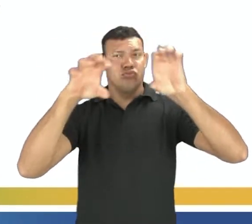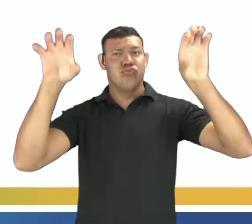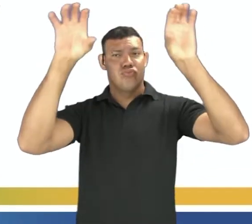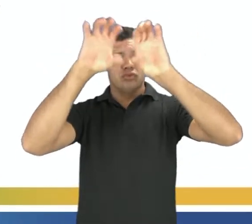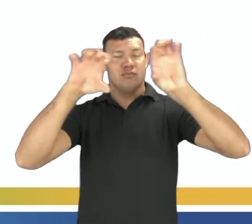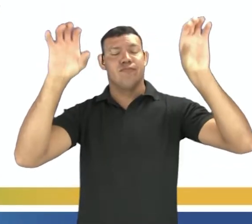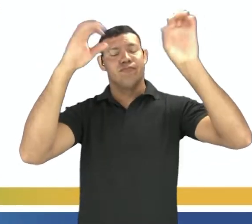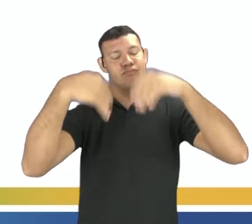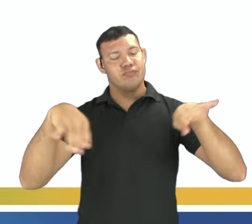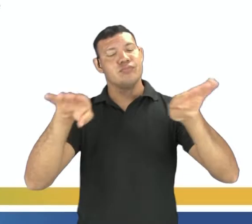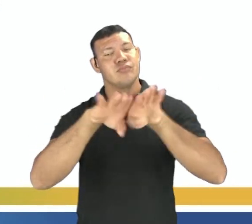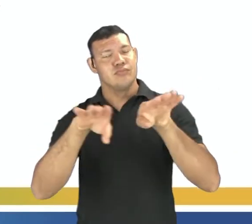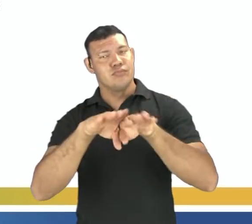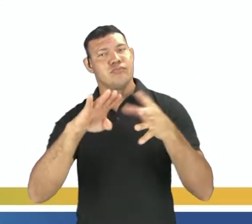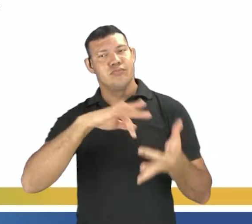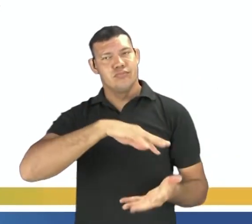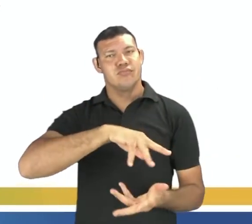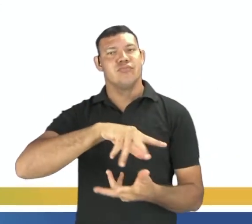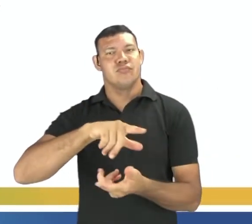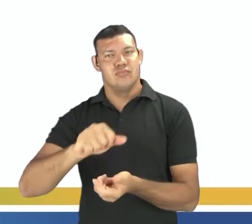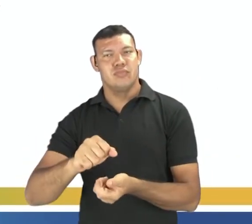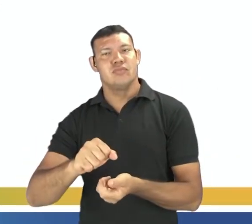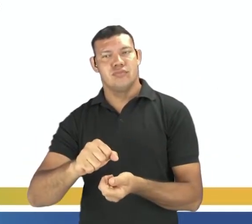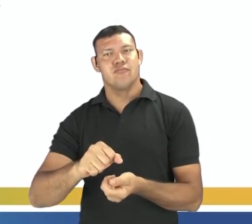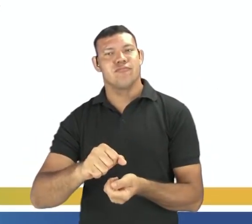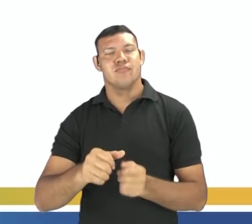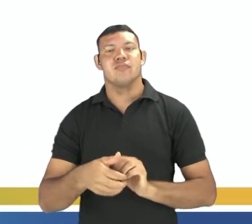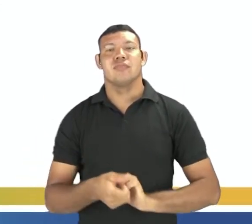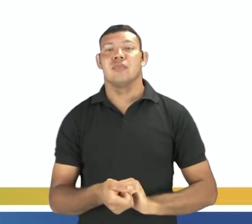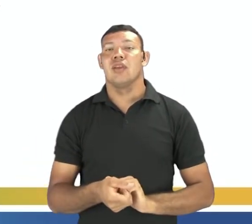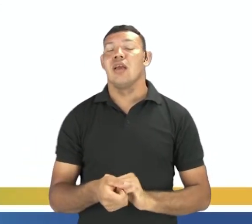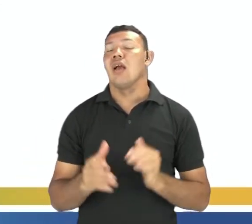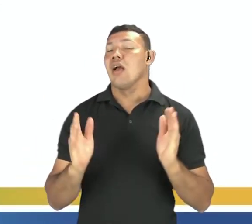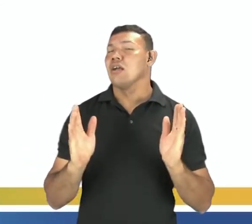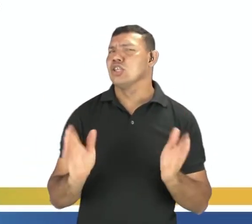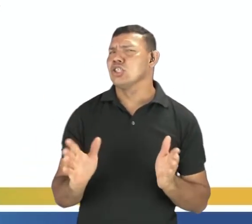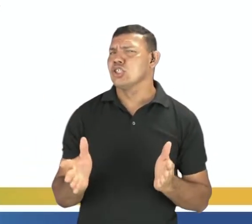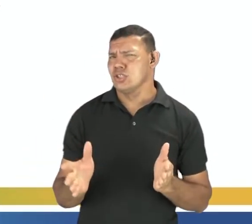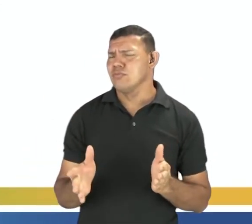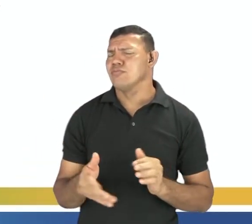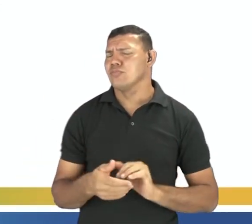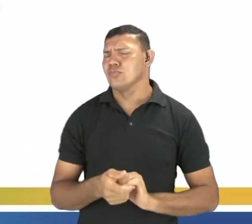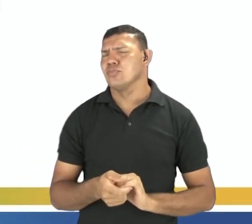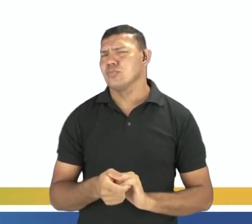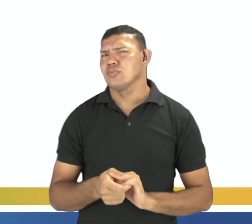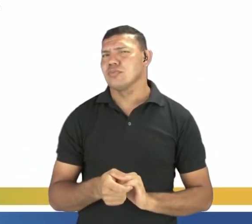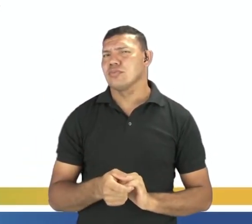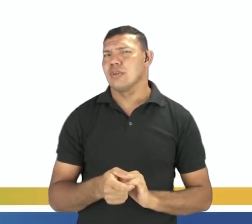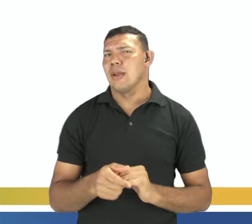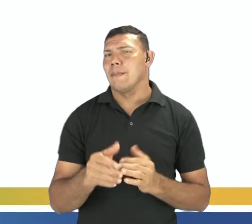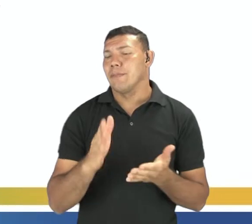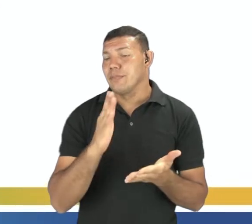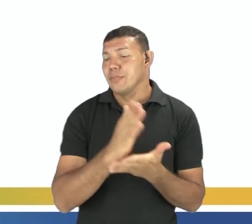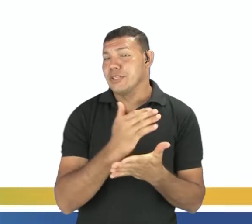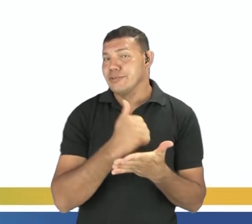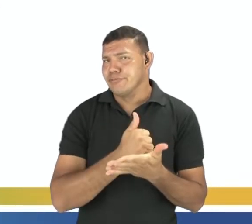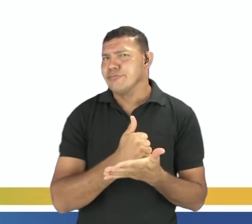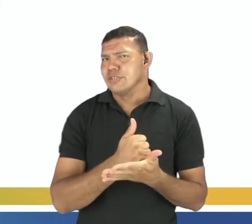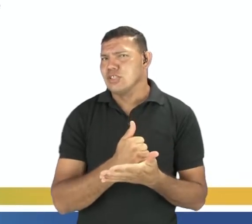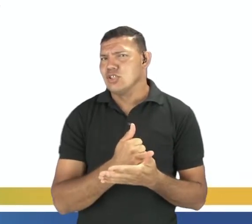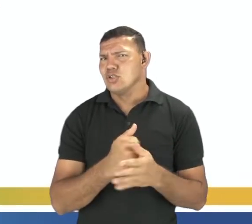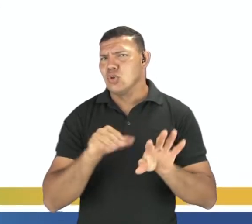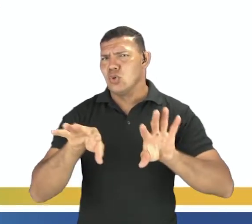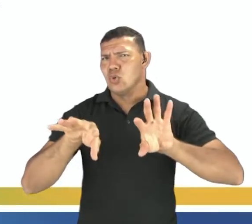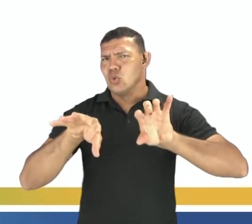próprio planeta, voltando assim para o espaço. Já, pessoal, a outra parcela dessa radiação é